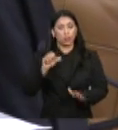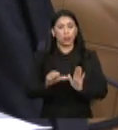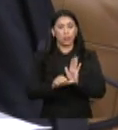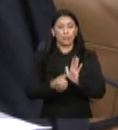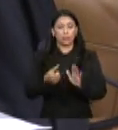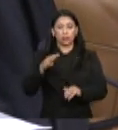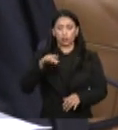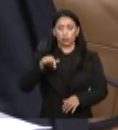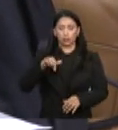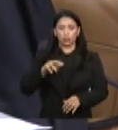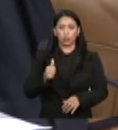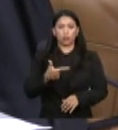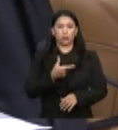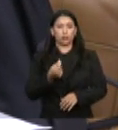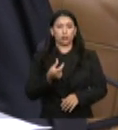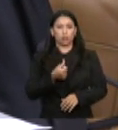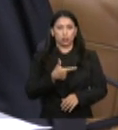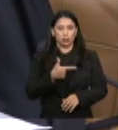ano de 1923